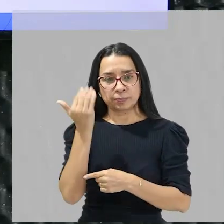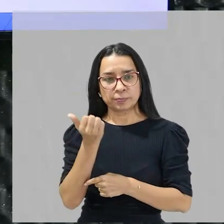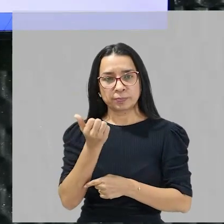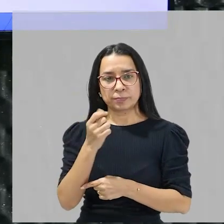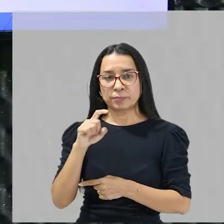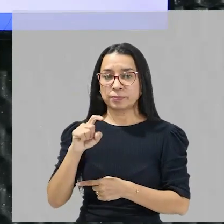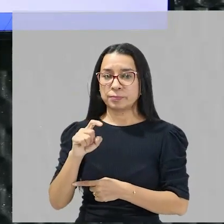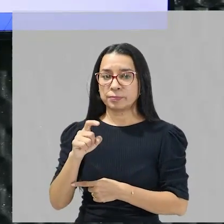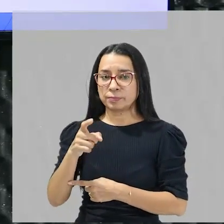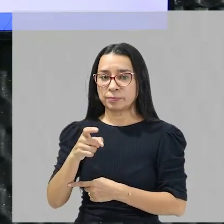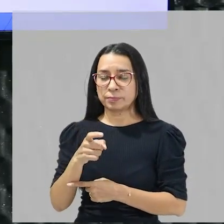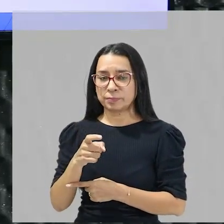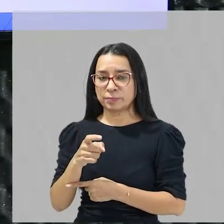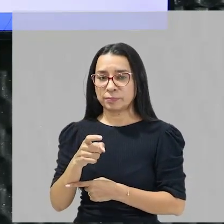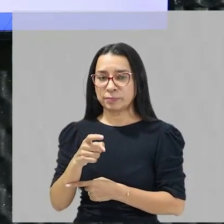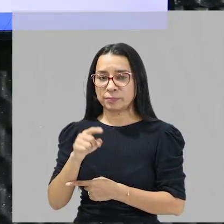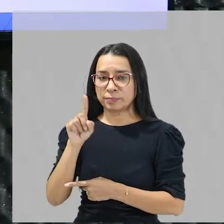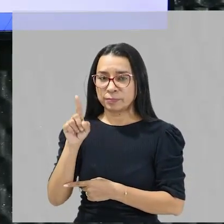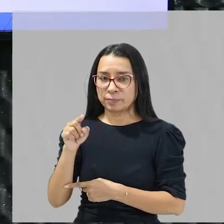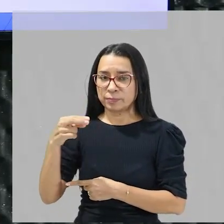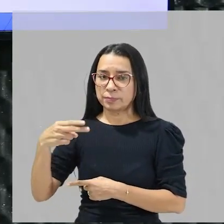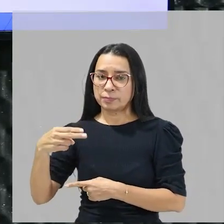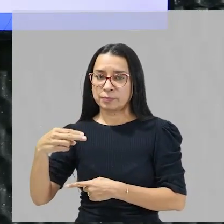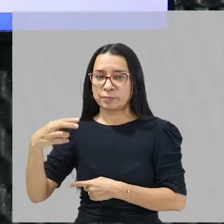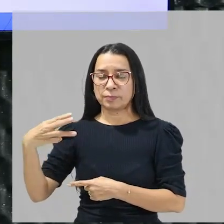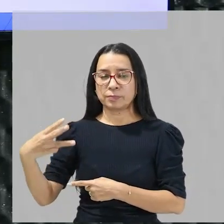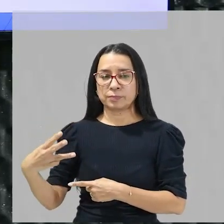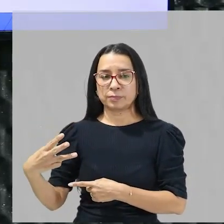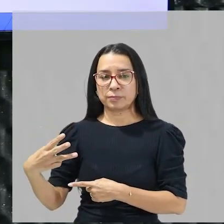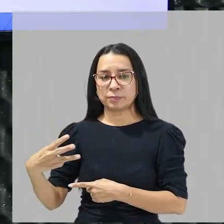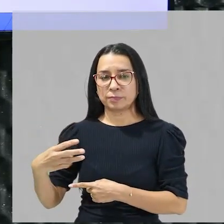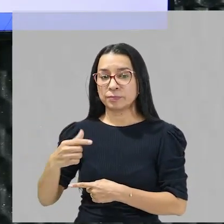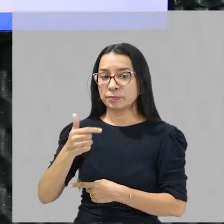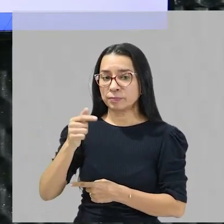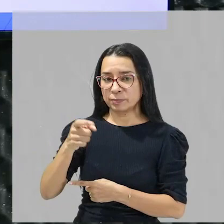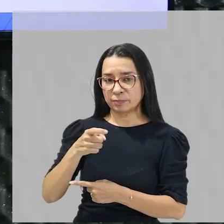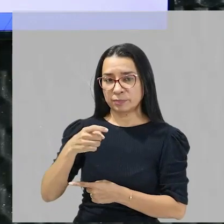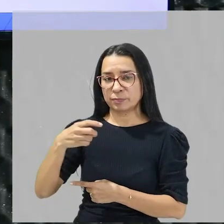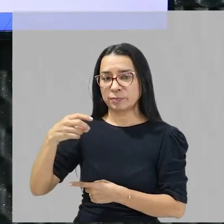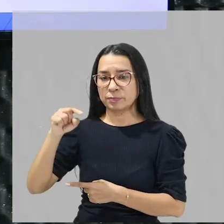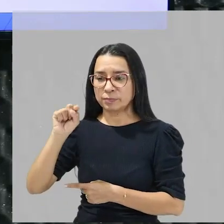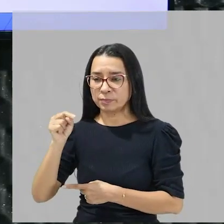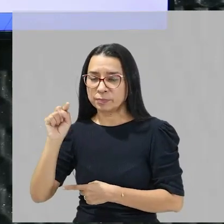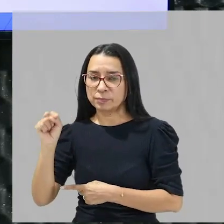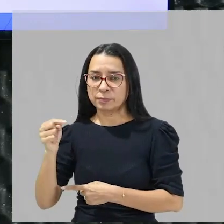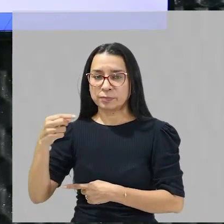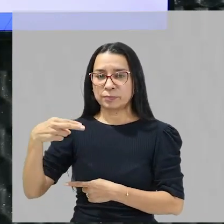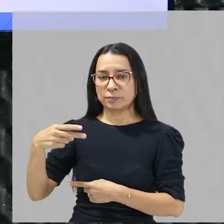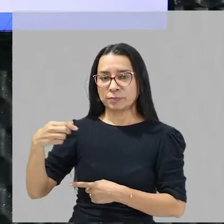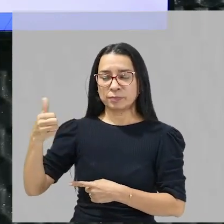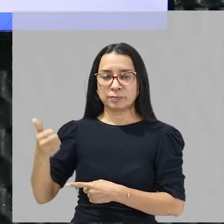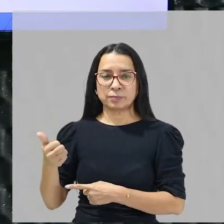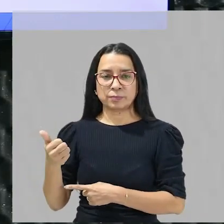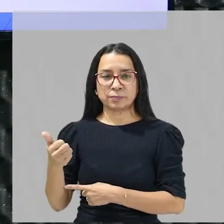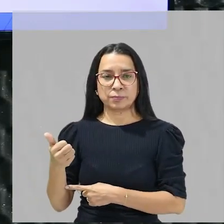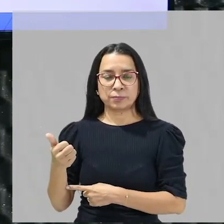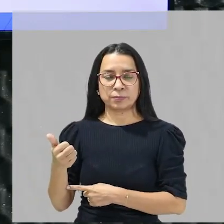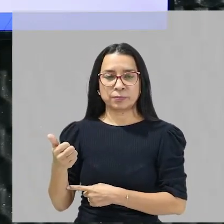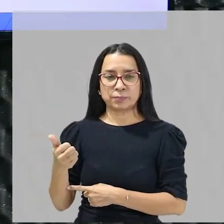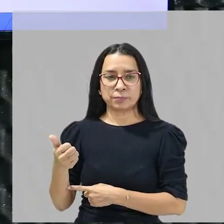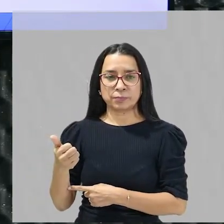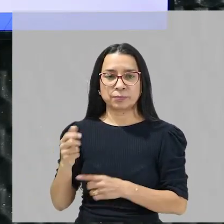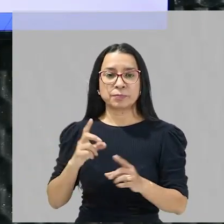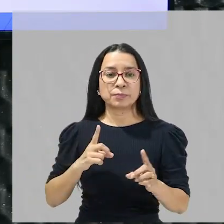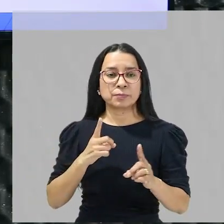O x' eu vou fazer a continha com o mais e o x2' eu vou fazer a continha com o menos, tá? Então, para